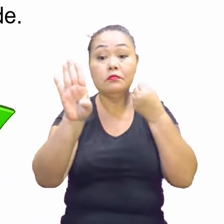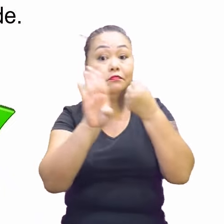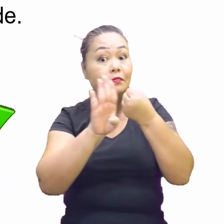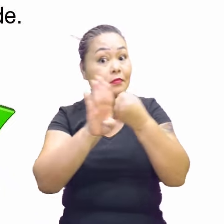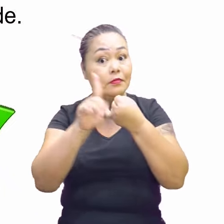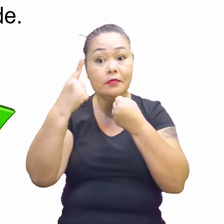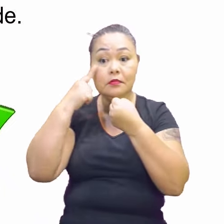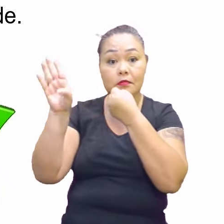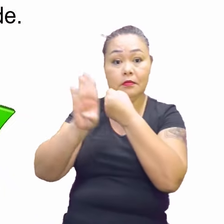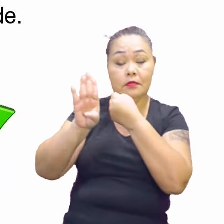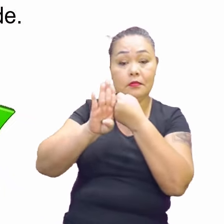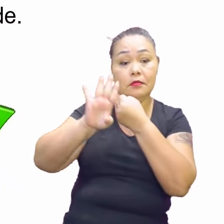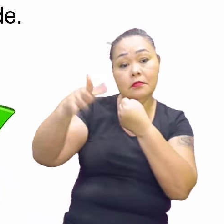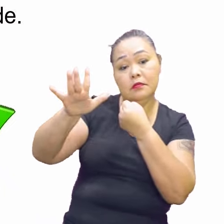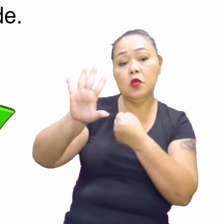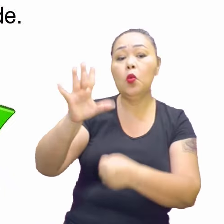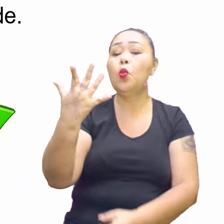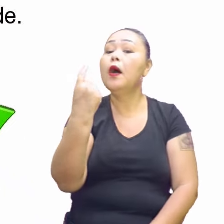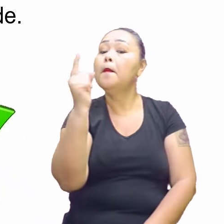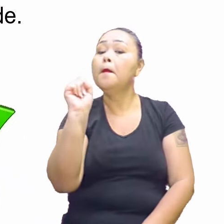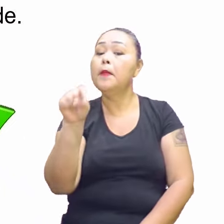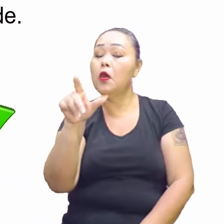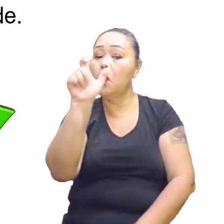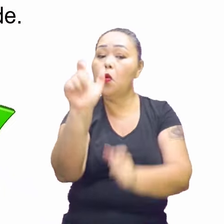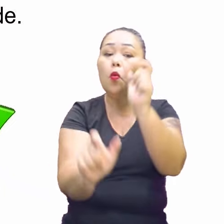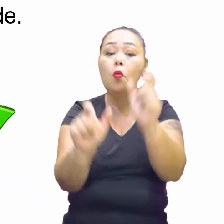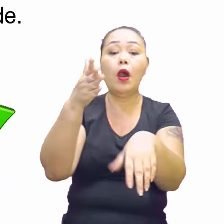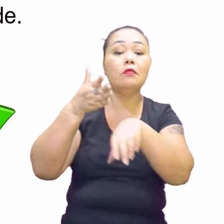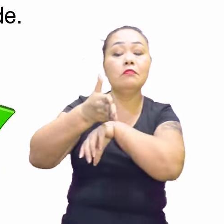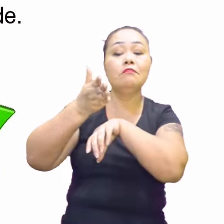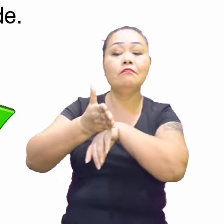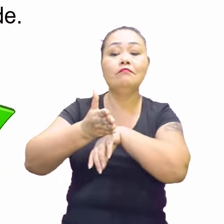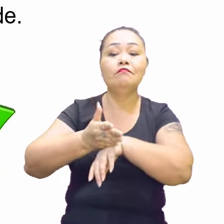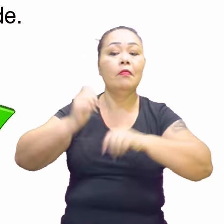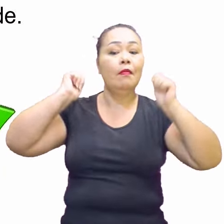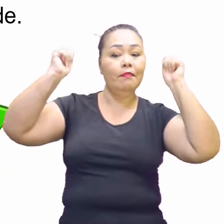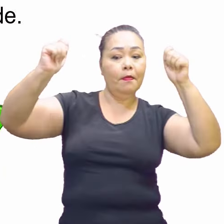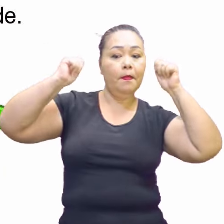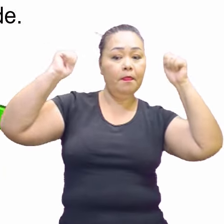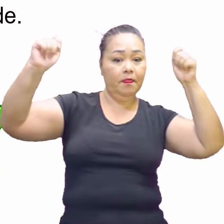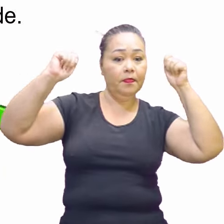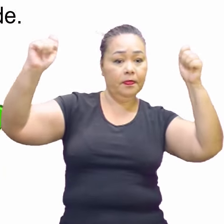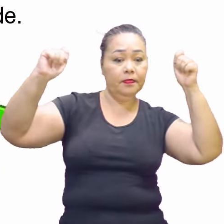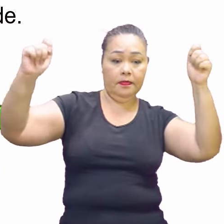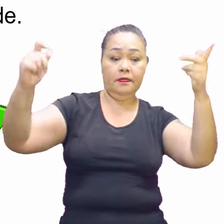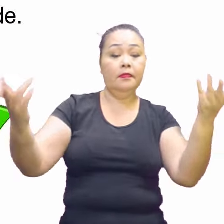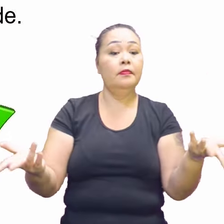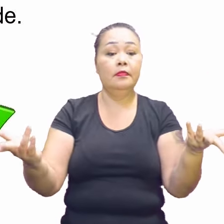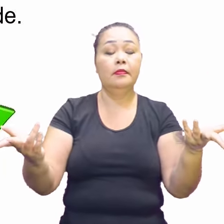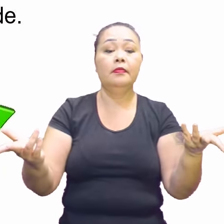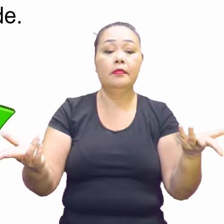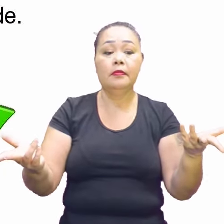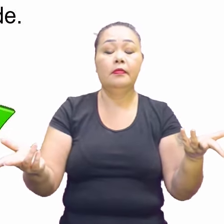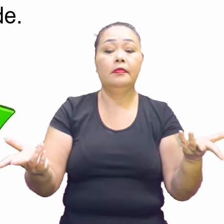substantivo. Cerca de 1.000 pessoas participaram da